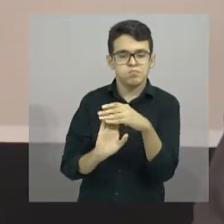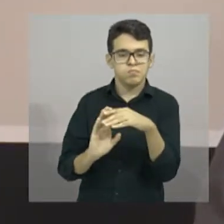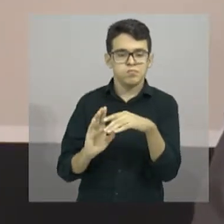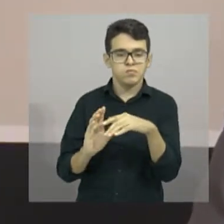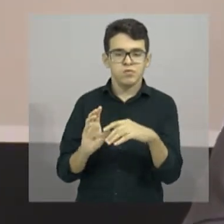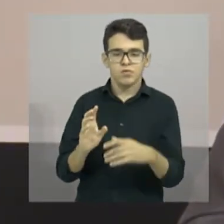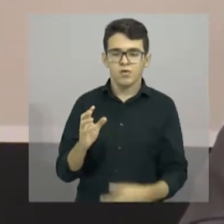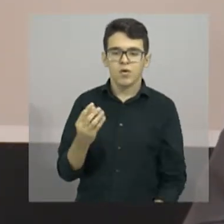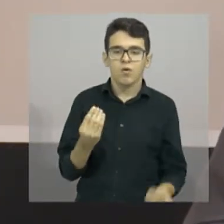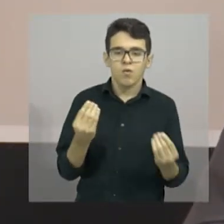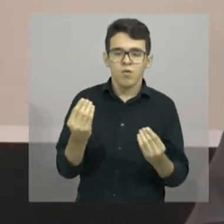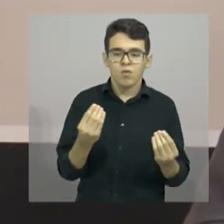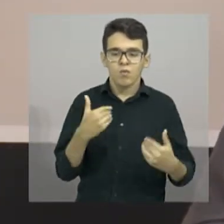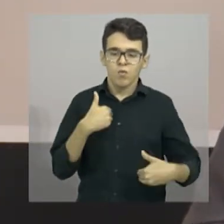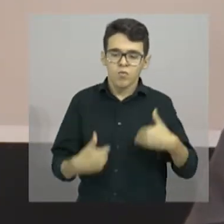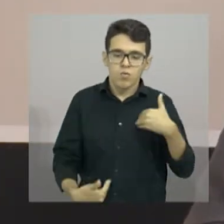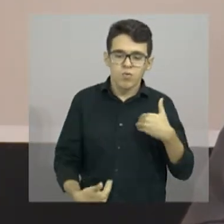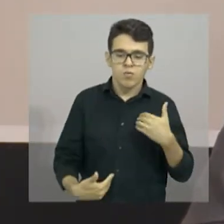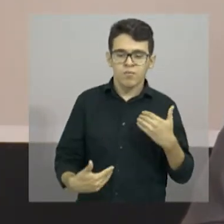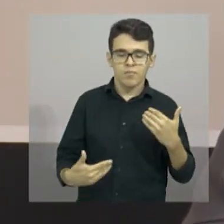Ele não vai poder